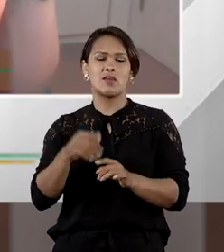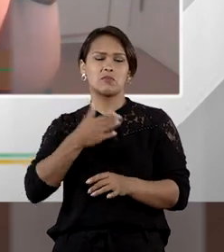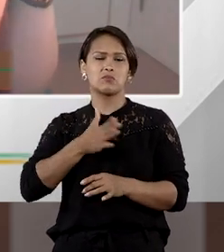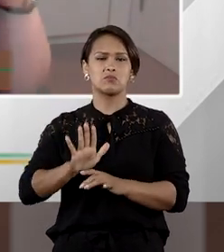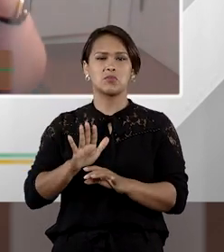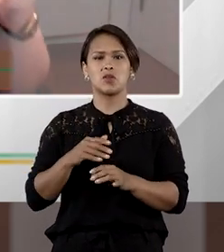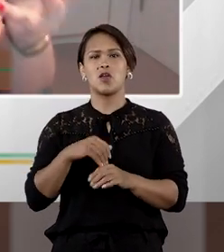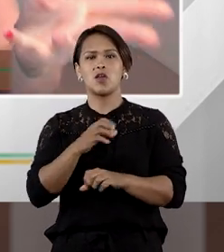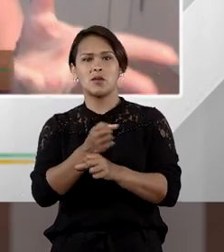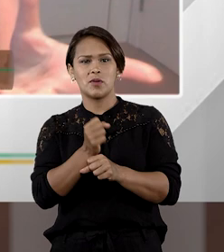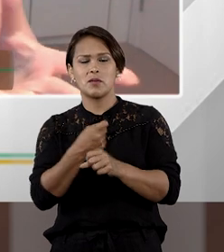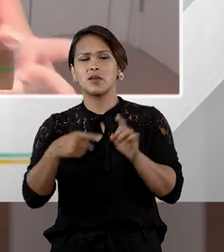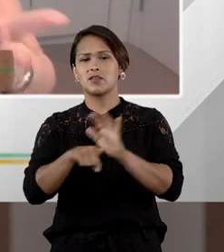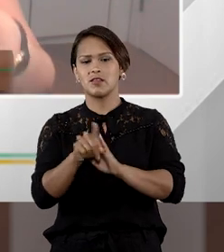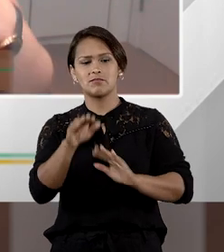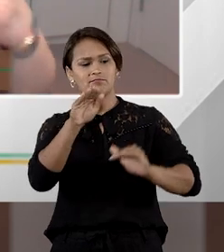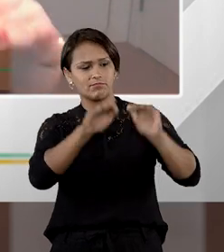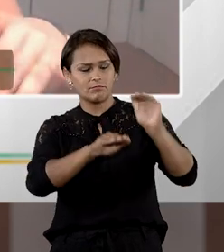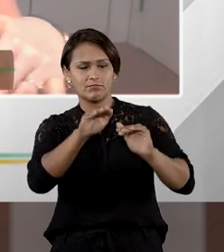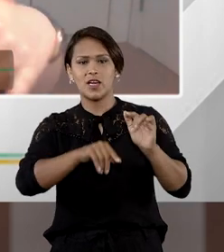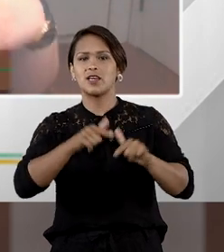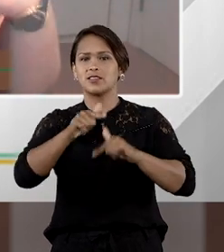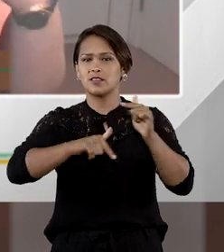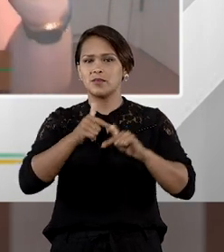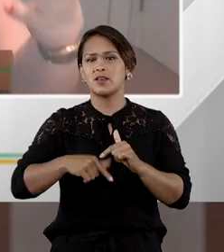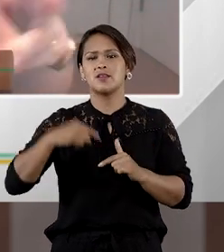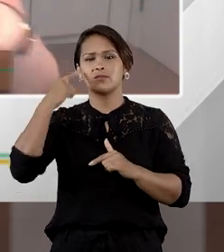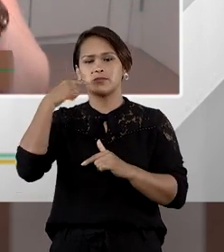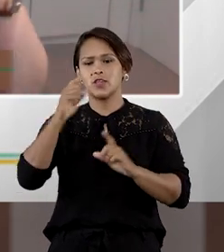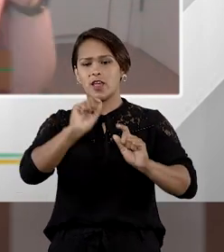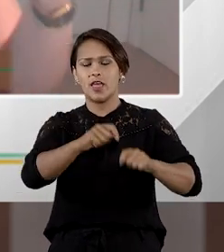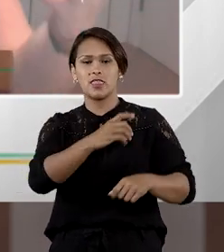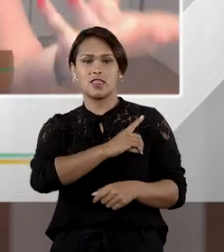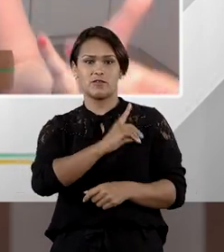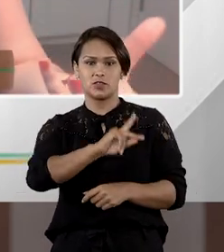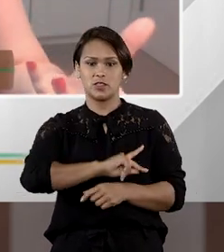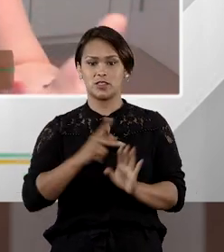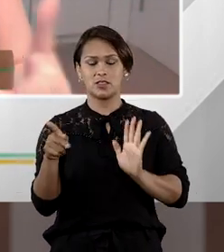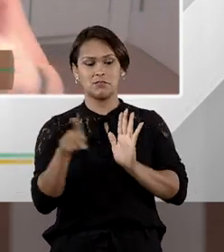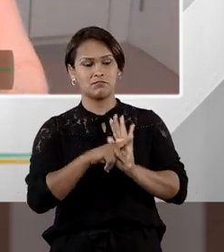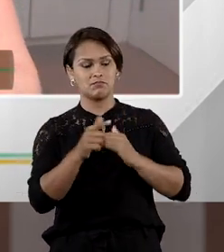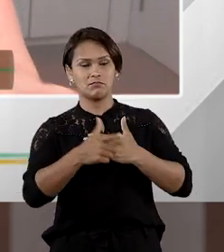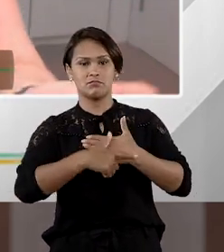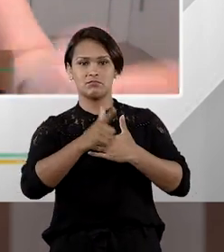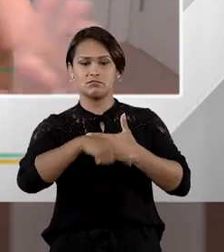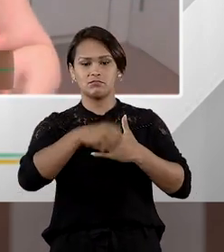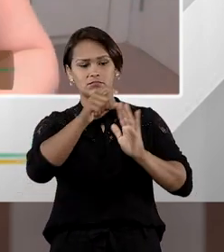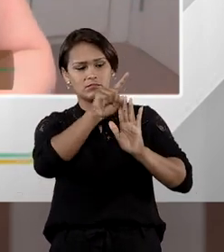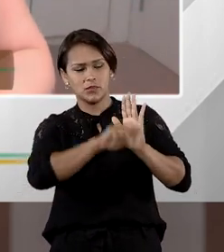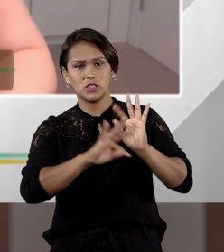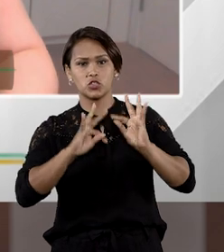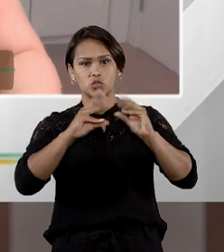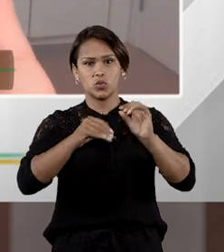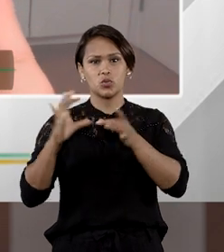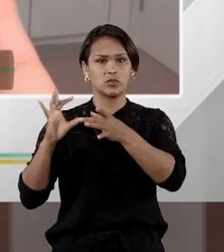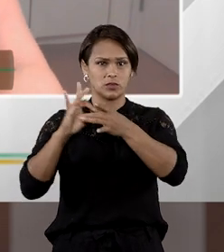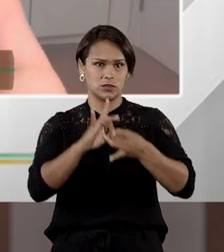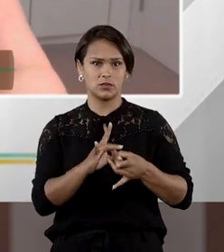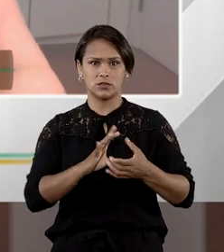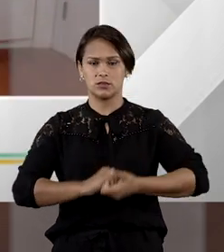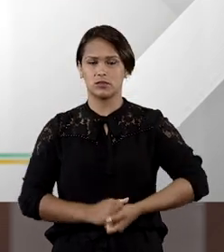vai ser preciso trabalhar uma proporção, e aí a advocacia, a defensoria, tem esse papel de mostrar justamente todo esse